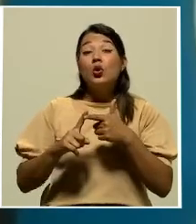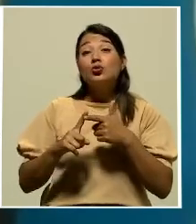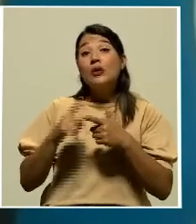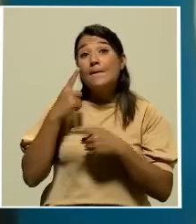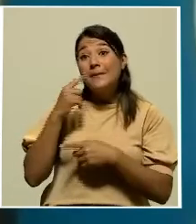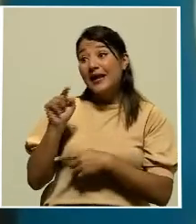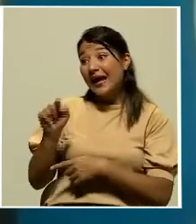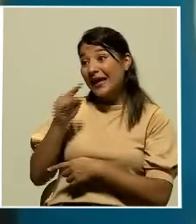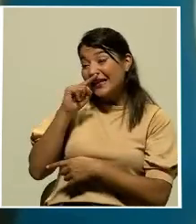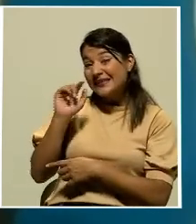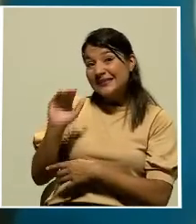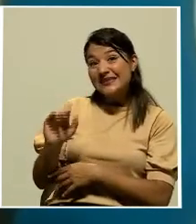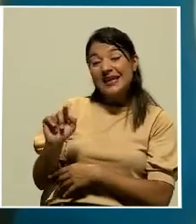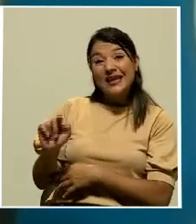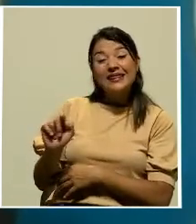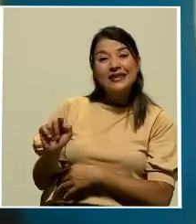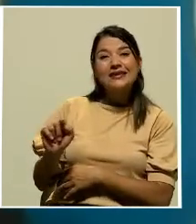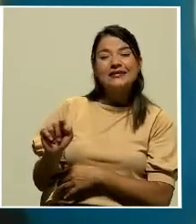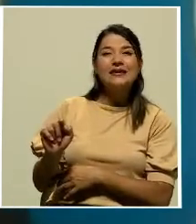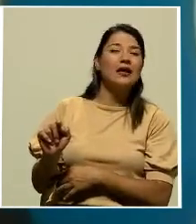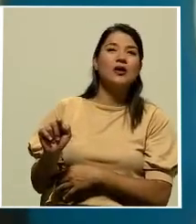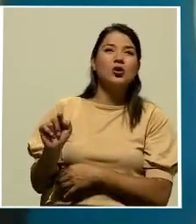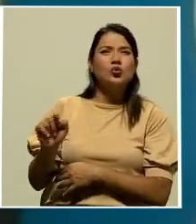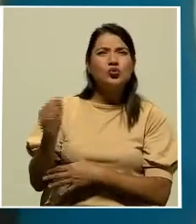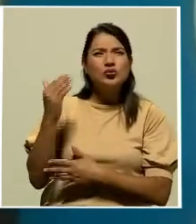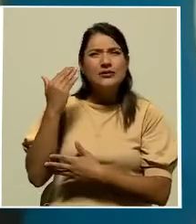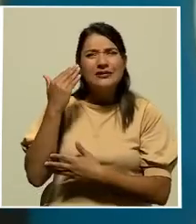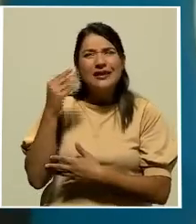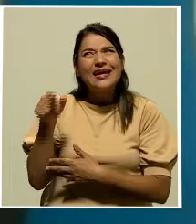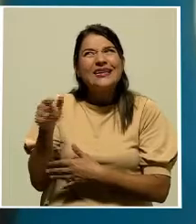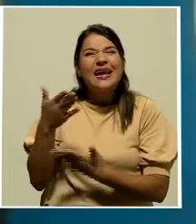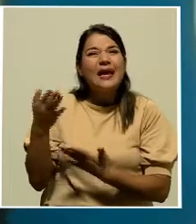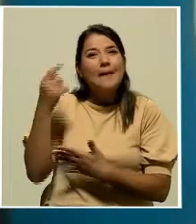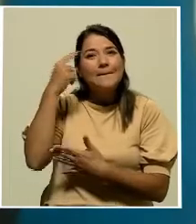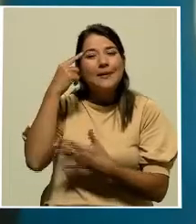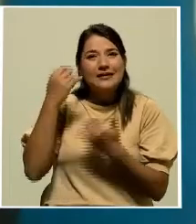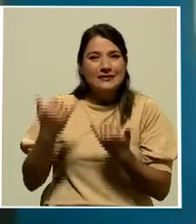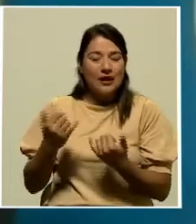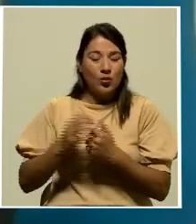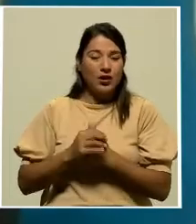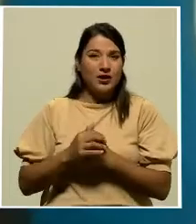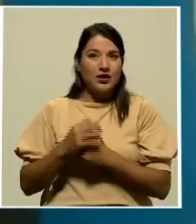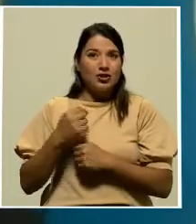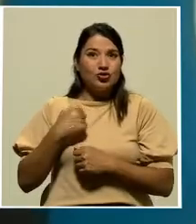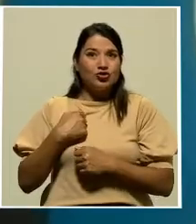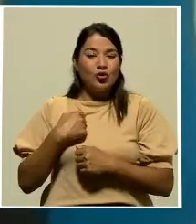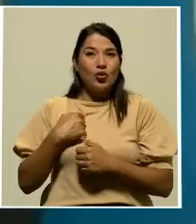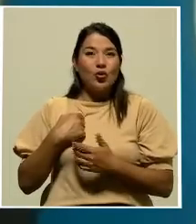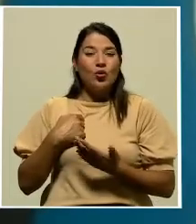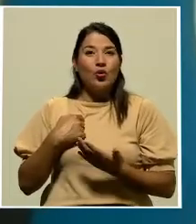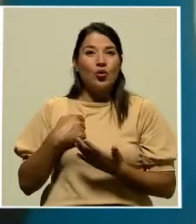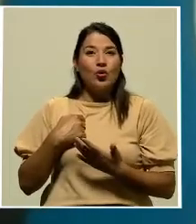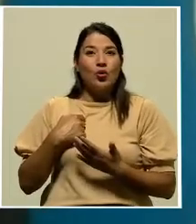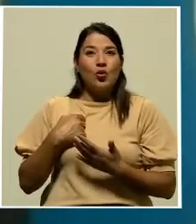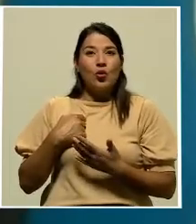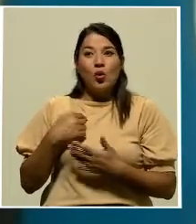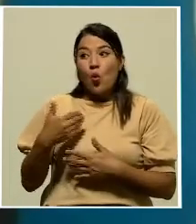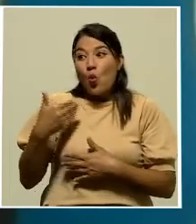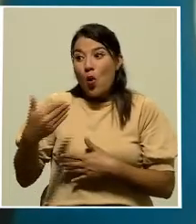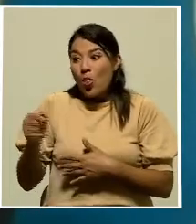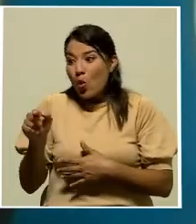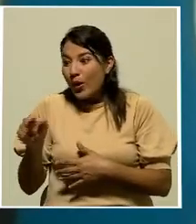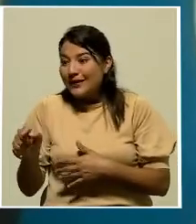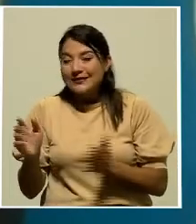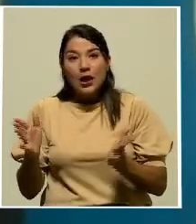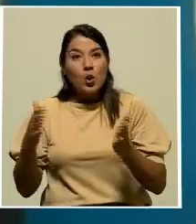niña, imagina que se passa em sua cabeça, não? Eu me quero imaginar quando não tem o contato com os